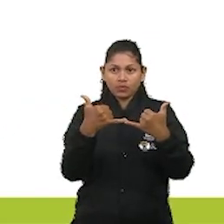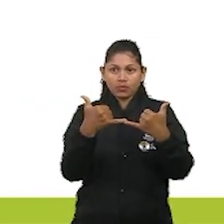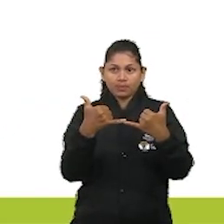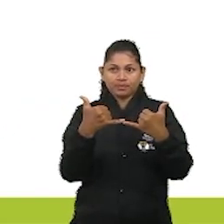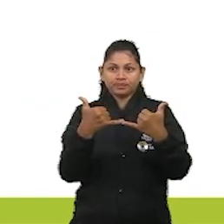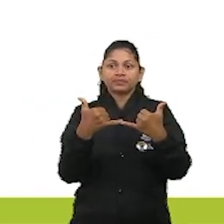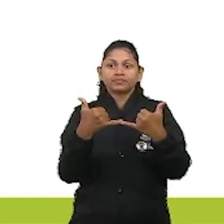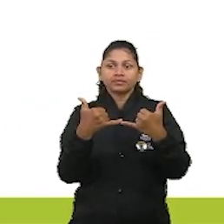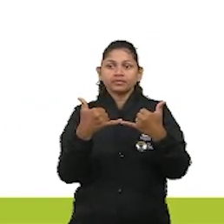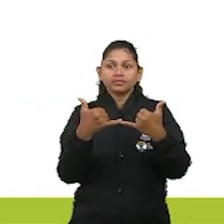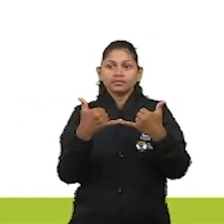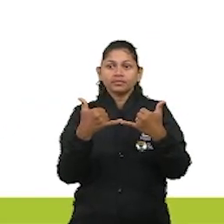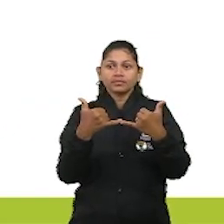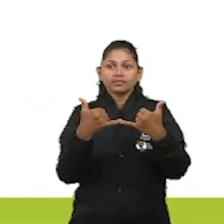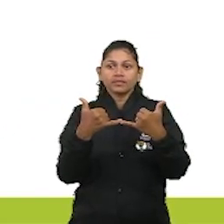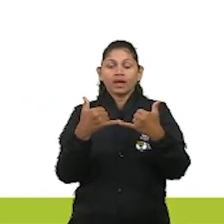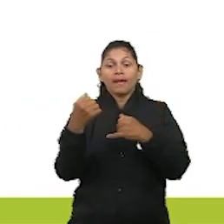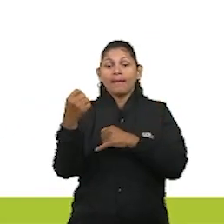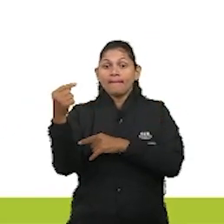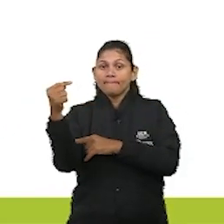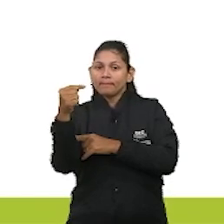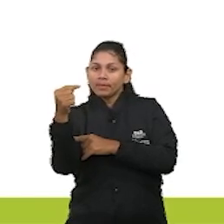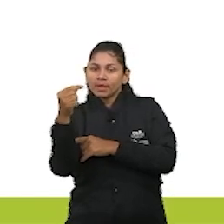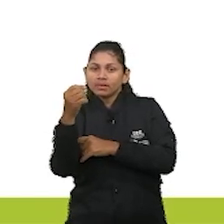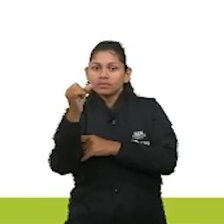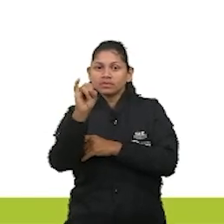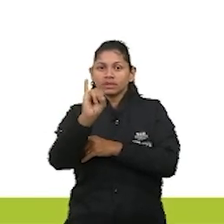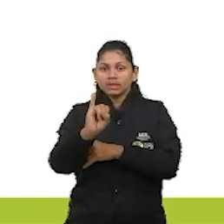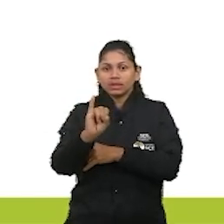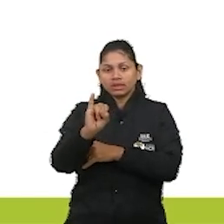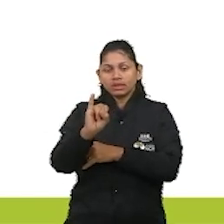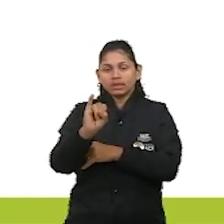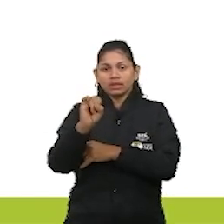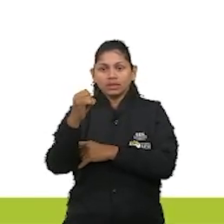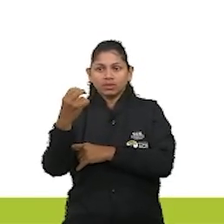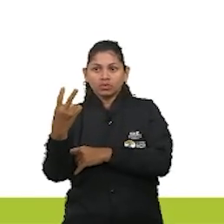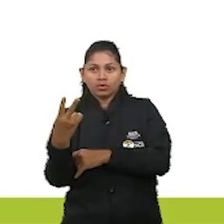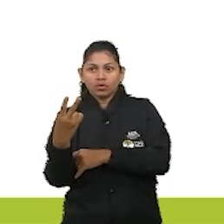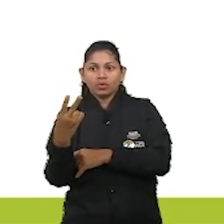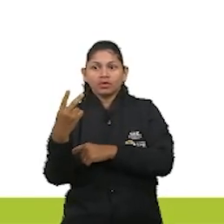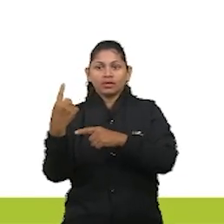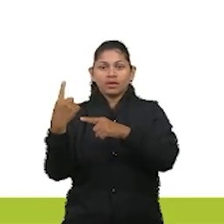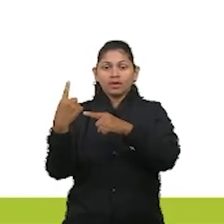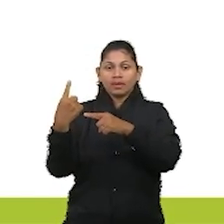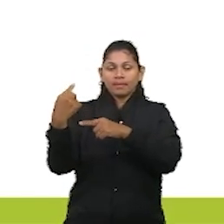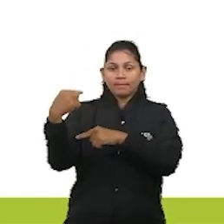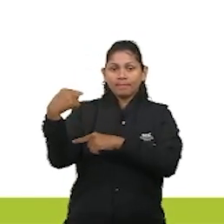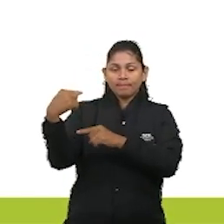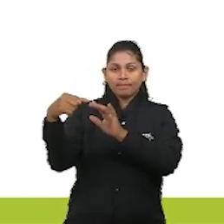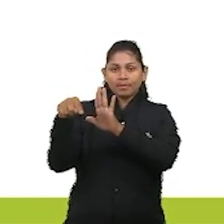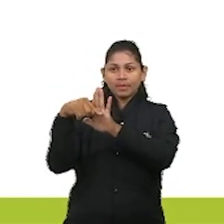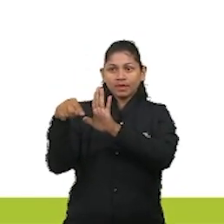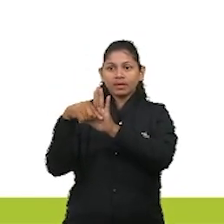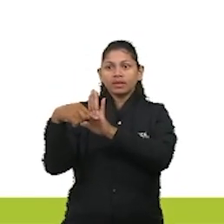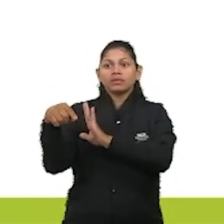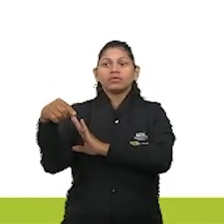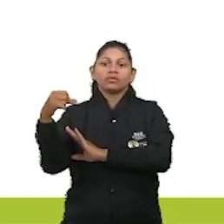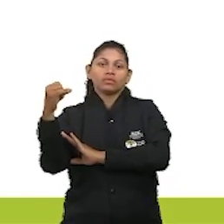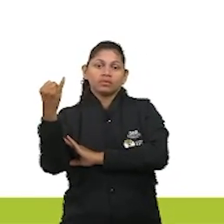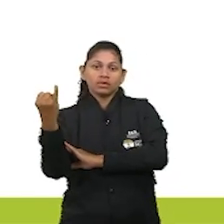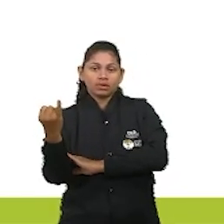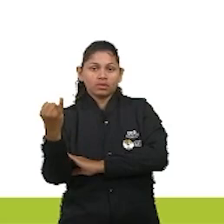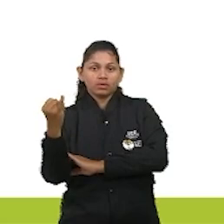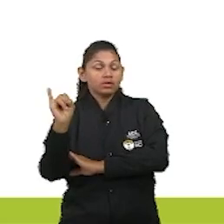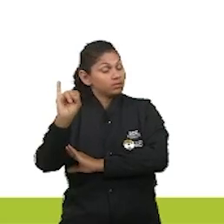saindo. I2 menos I2 menos I4. E vou igualar a